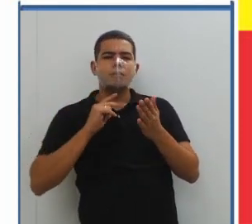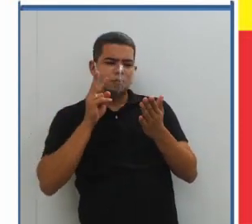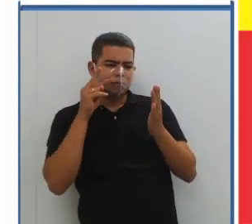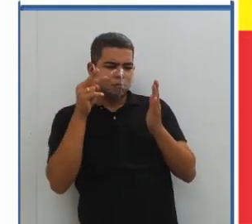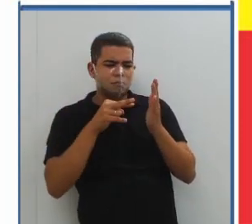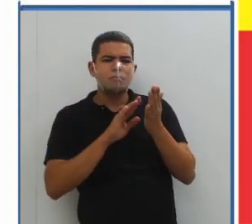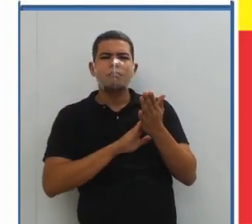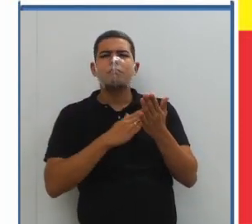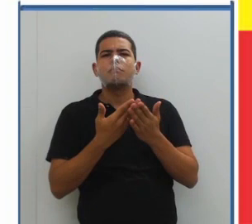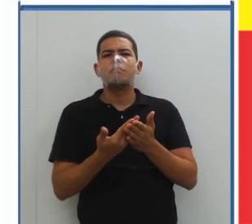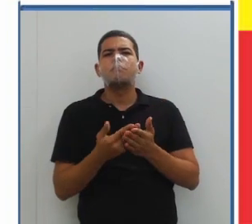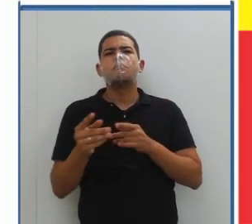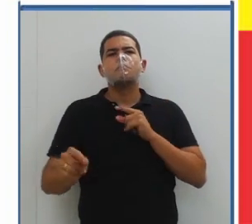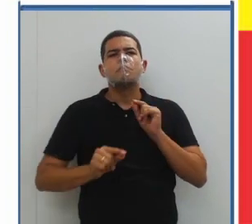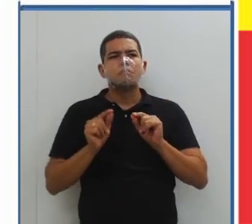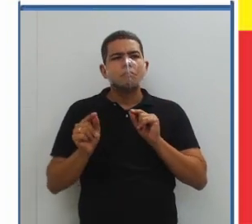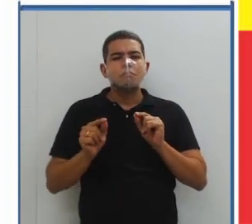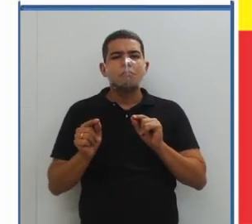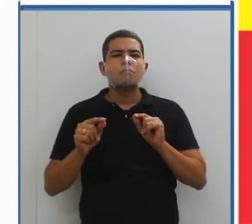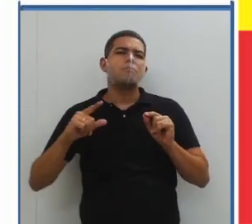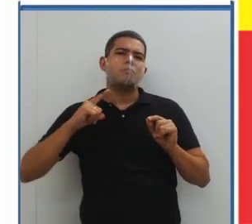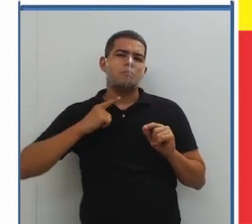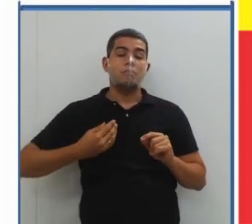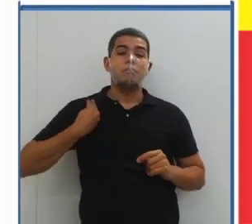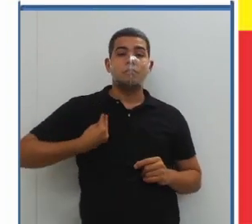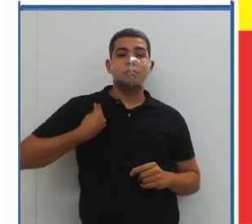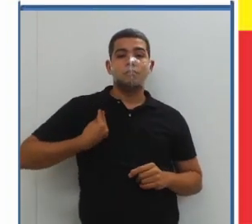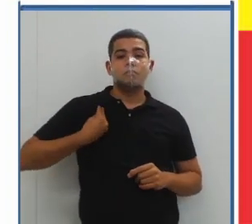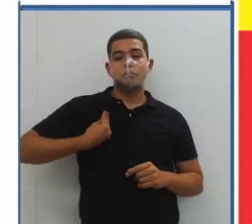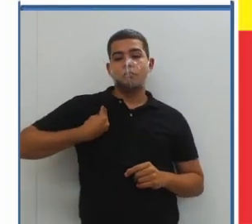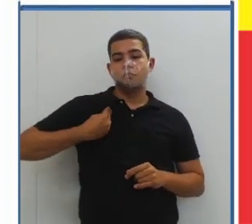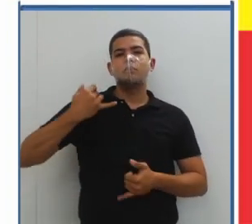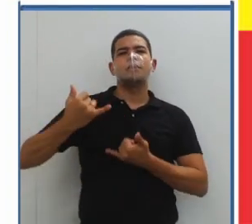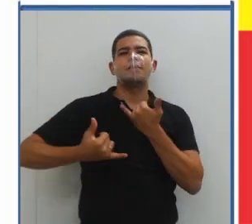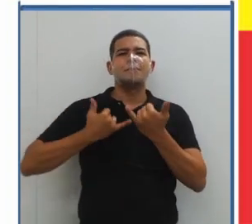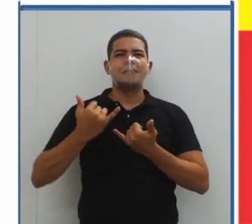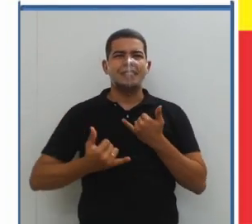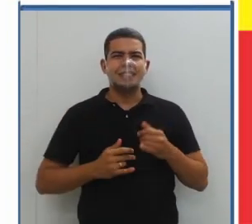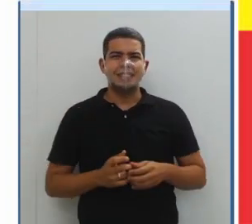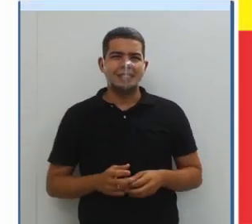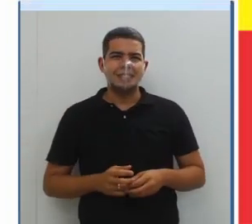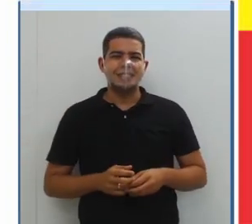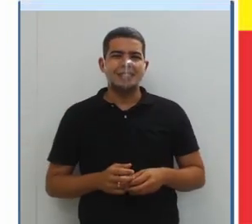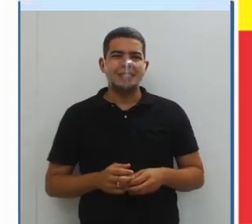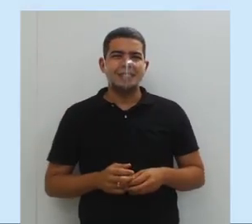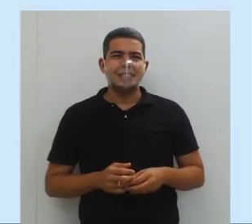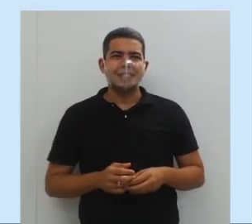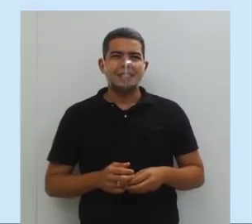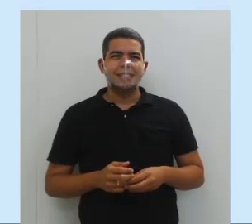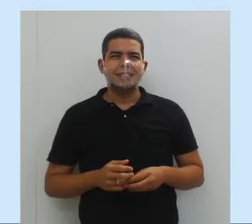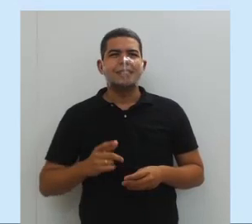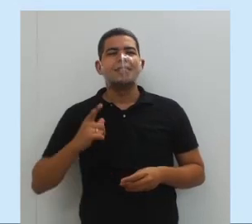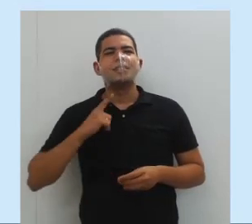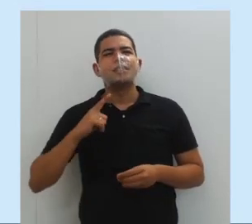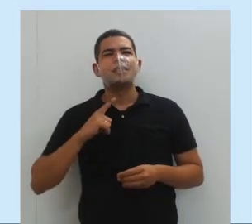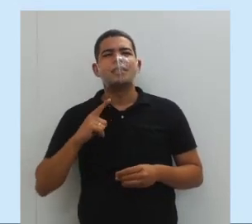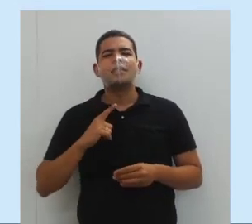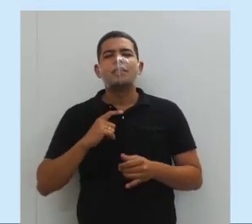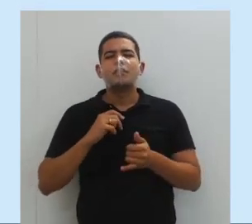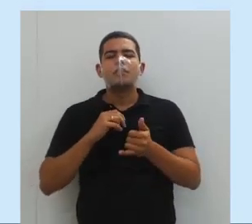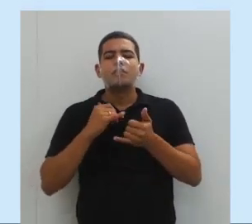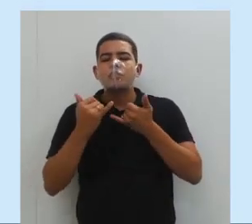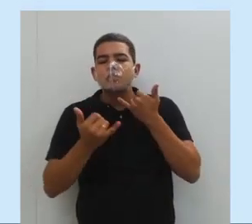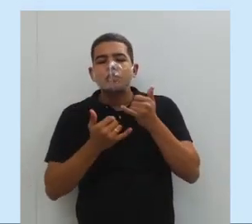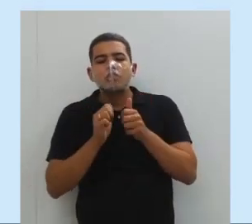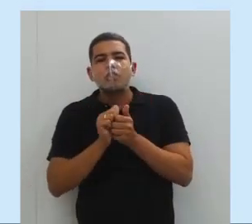interpretadas e nessa interpretação seria a vivência de uma brincadeira, tá? E aí o berço